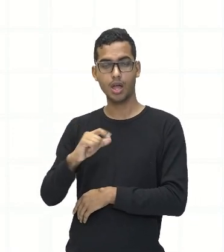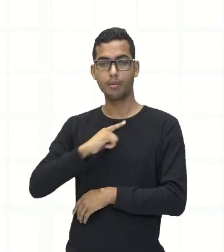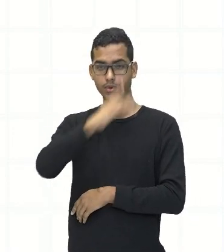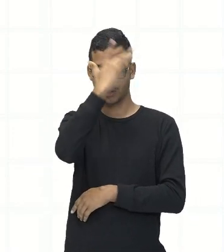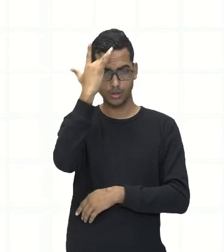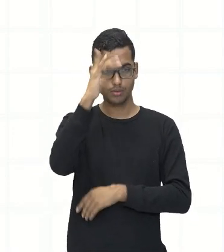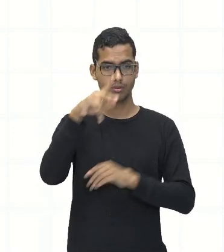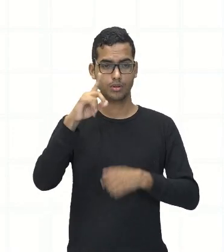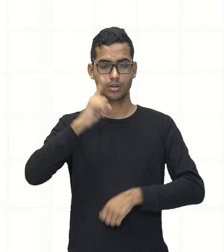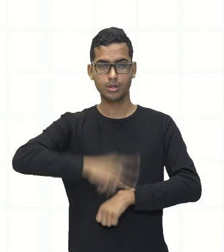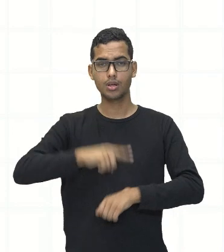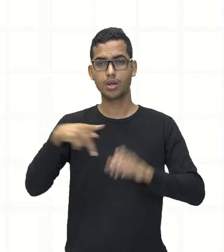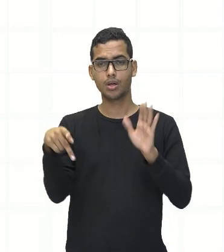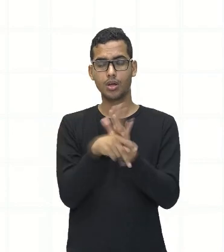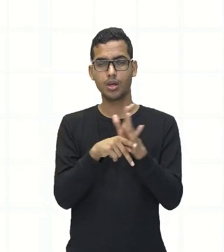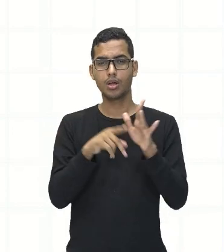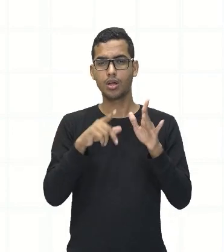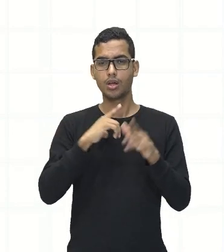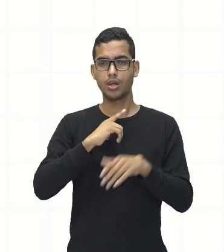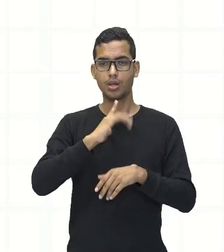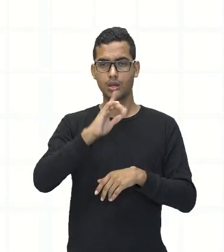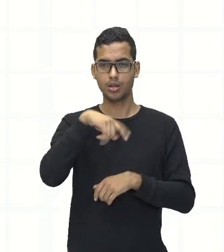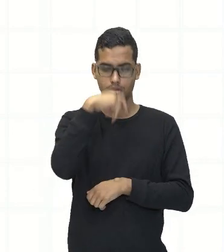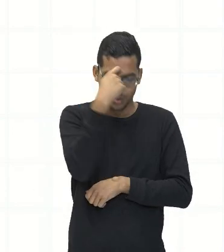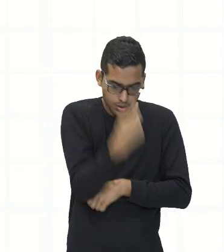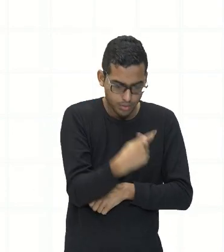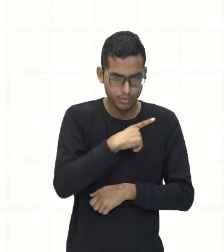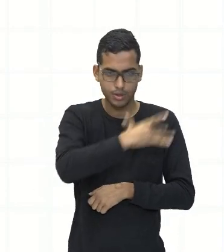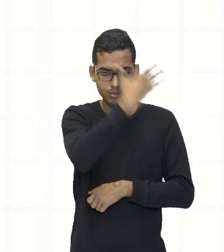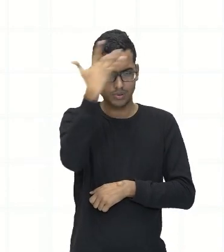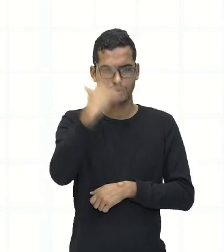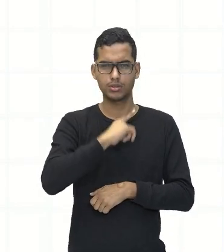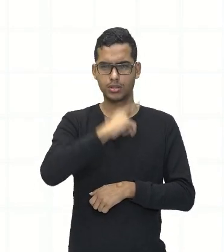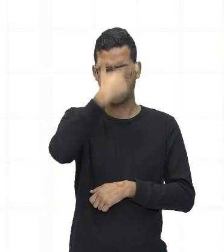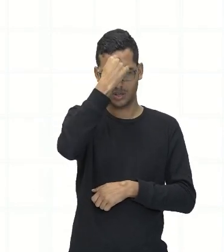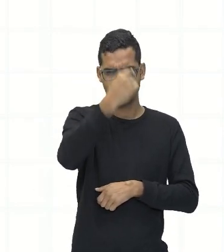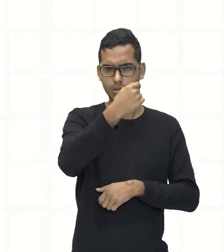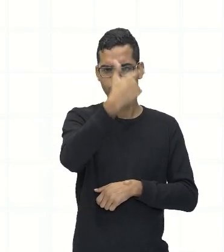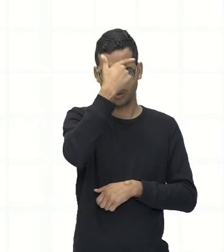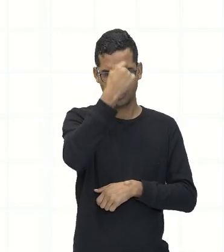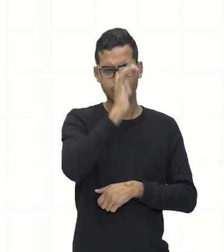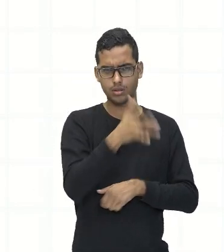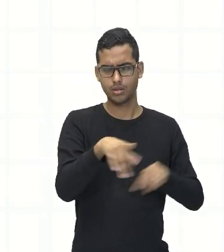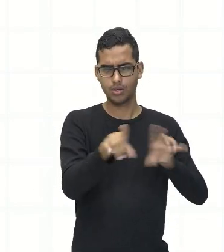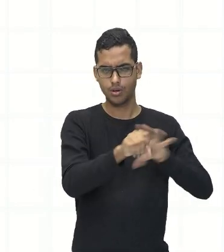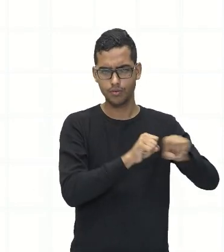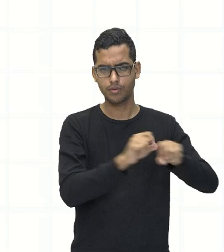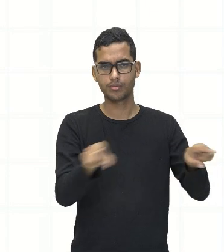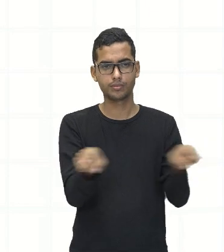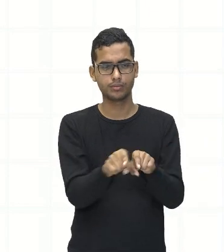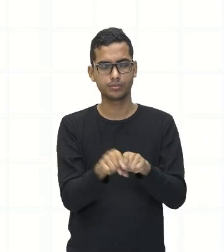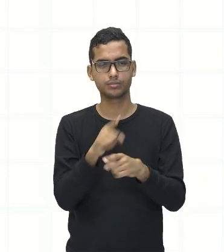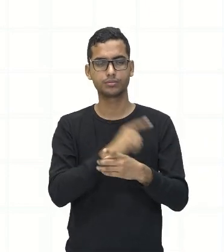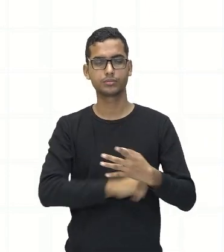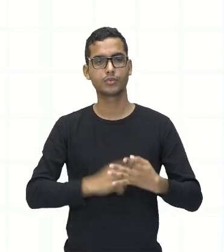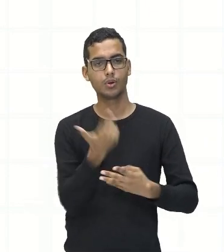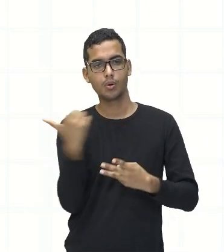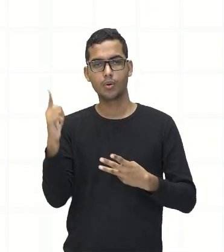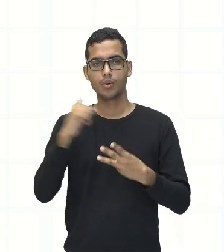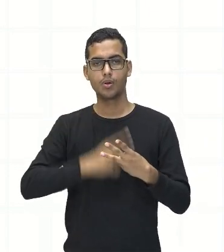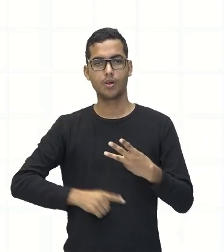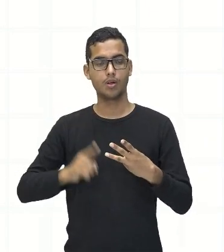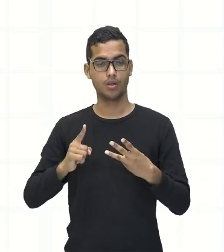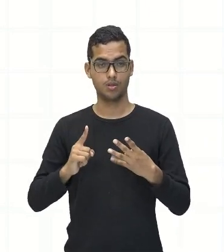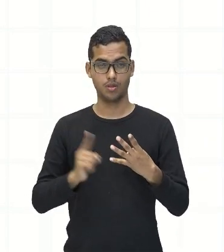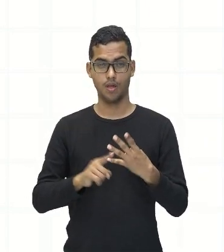correspondências comerciais, para funcionários graduados. Aí nós temos o pronome de tratamento